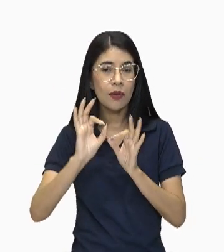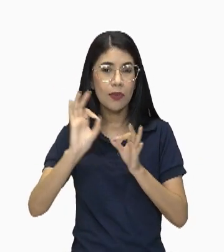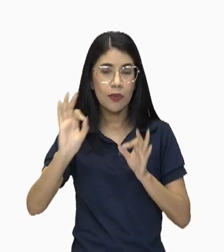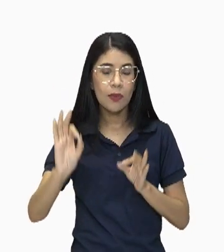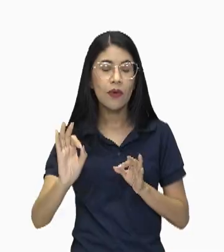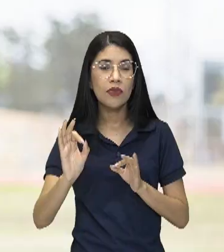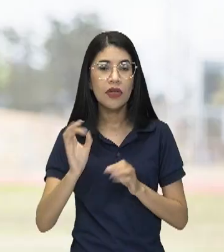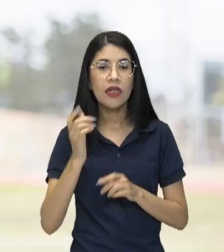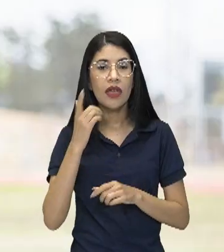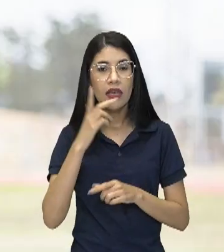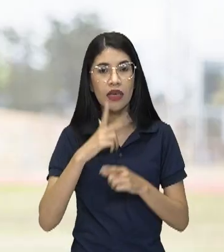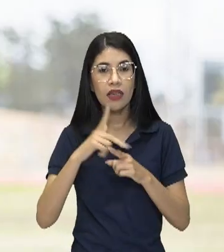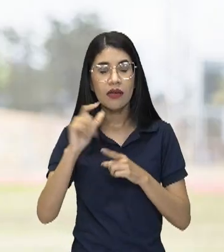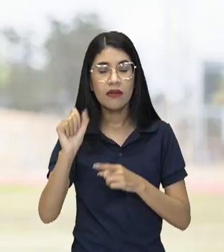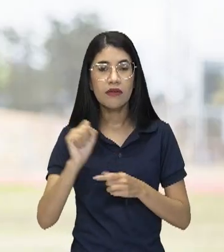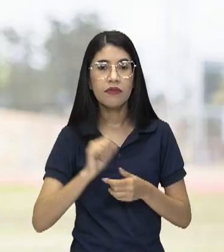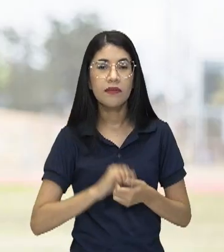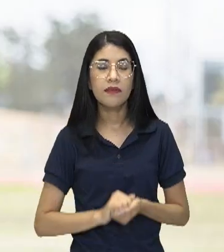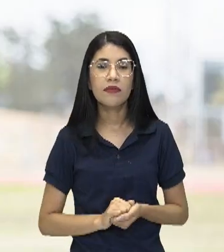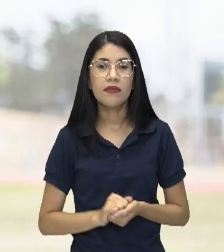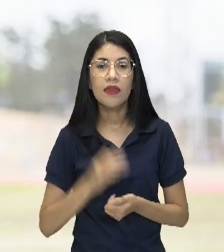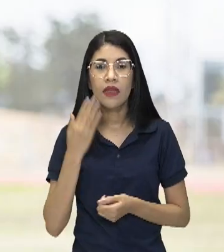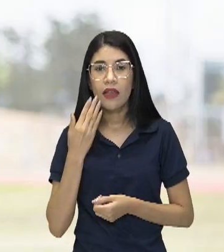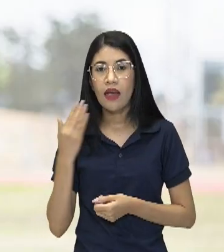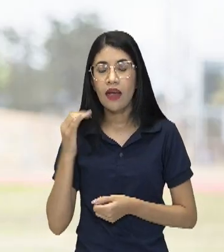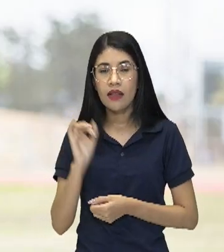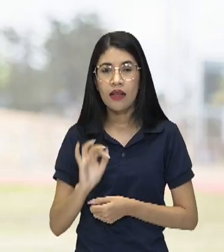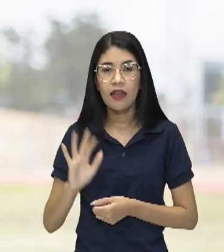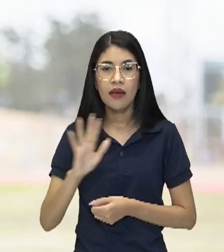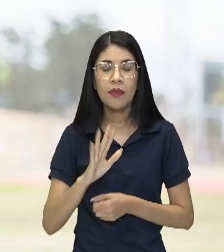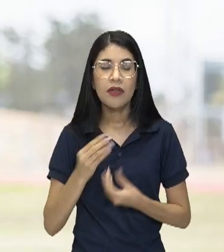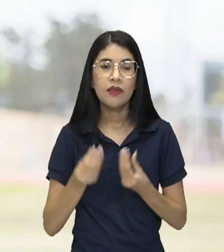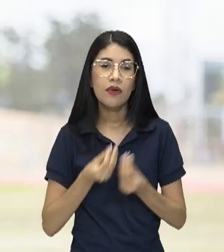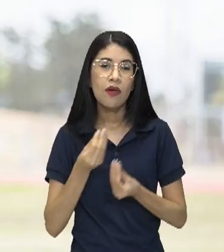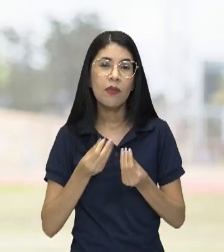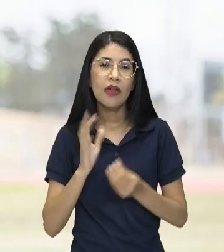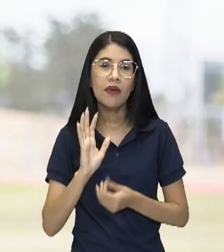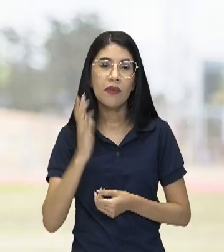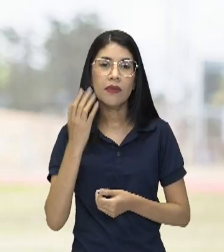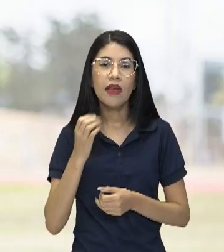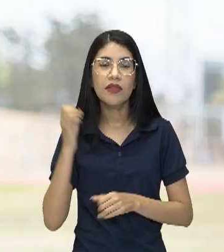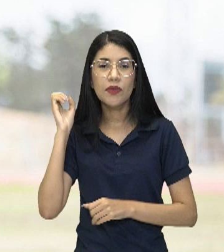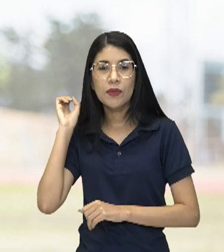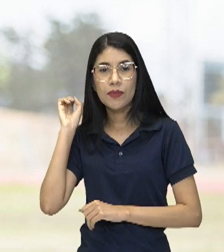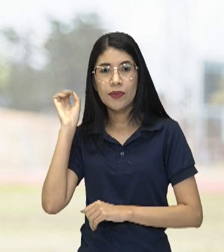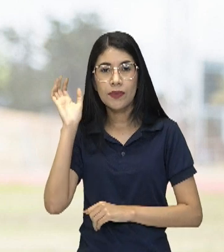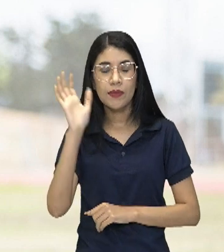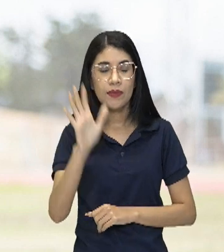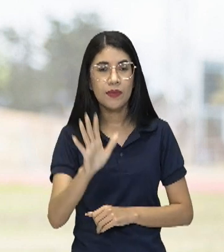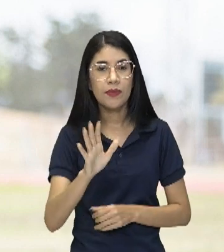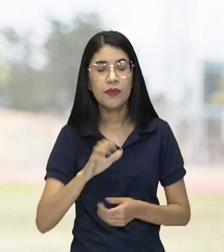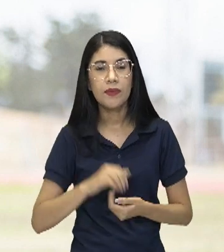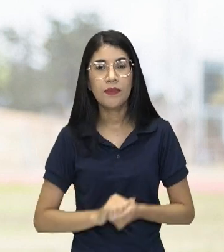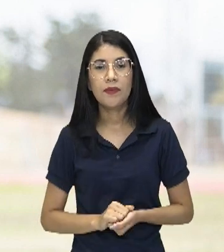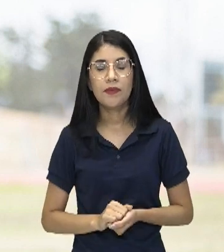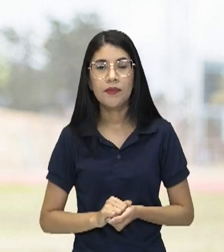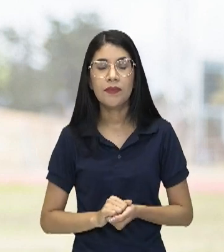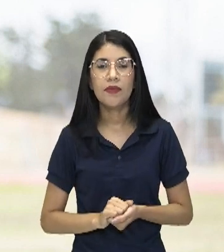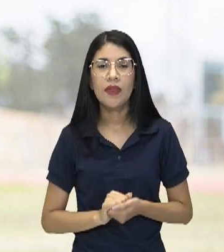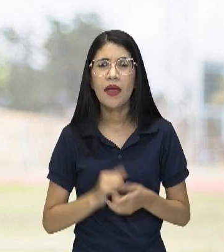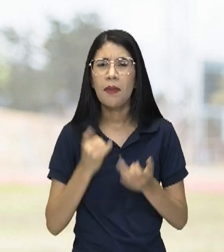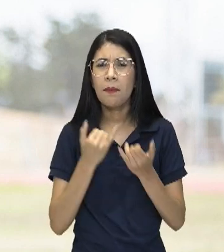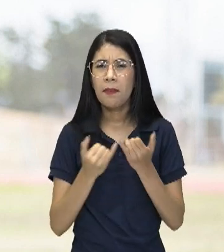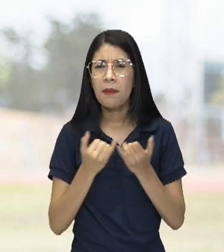alcançada do arremesso. E aí relembrem, vejam aí como funciona esse arremesso, né? Pode